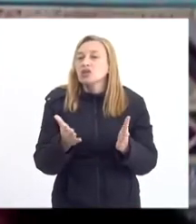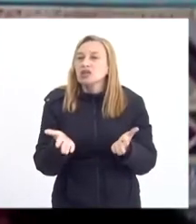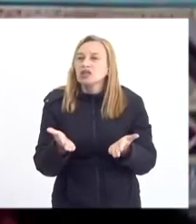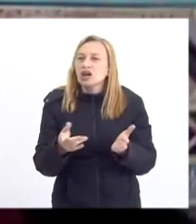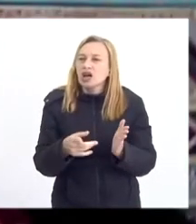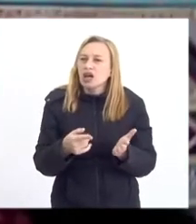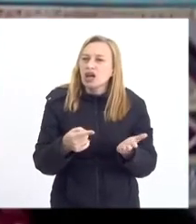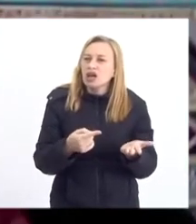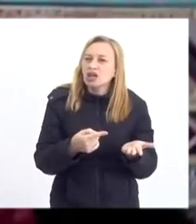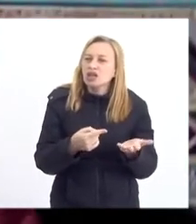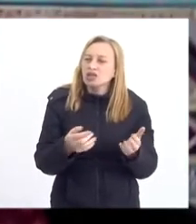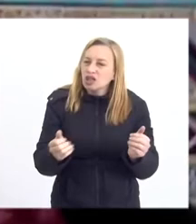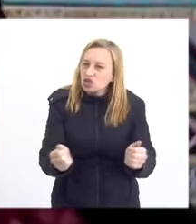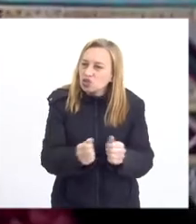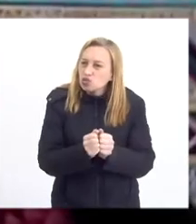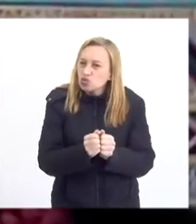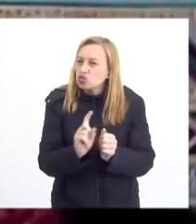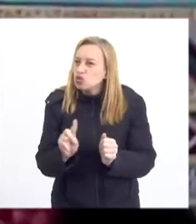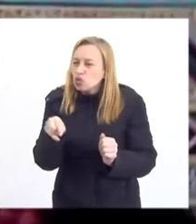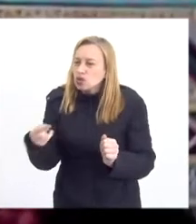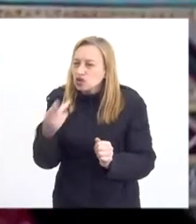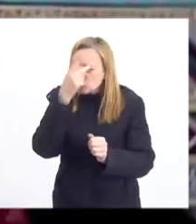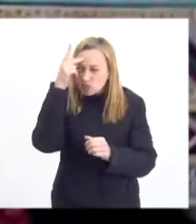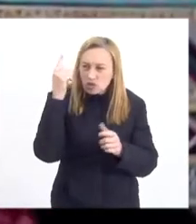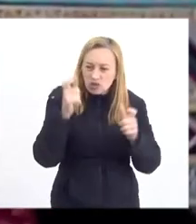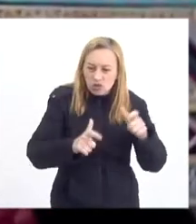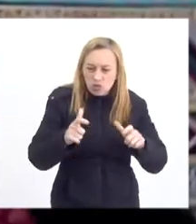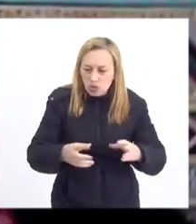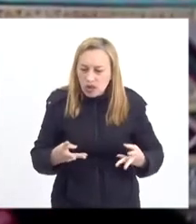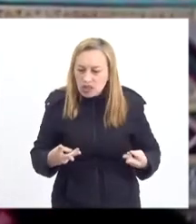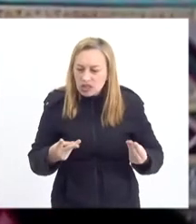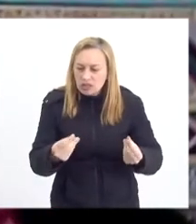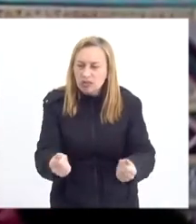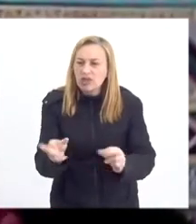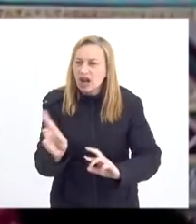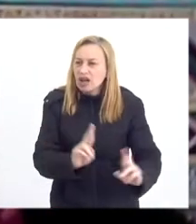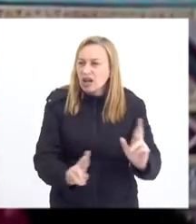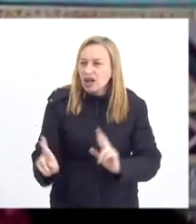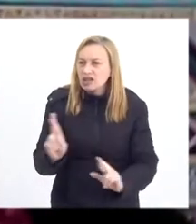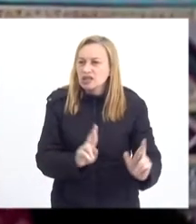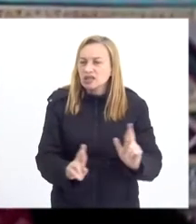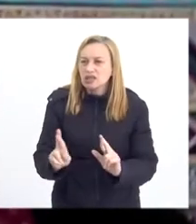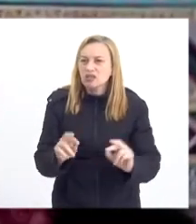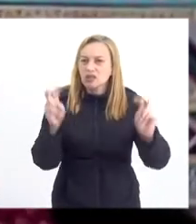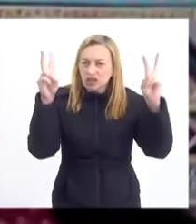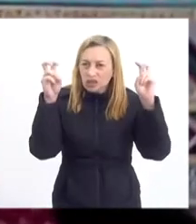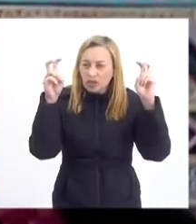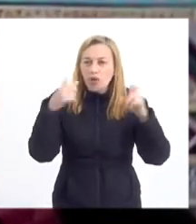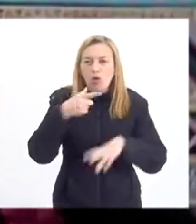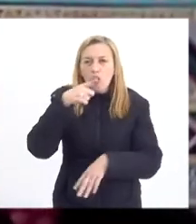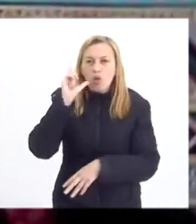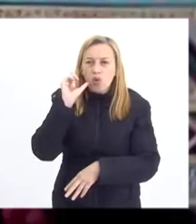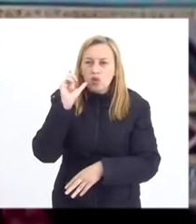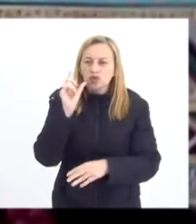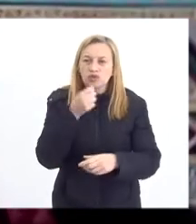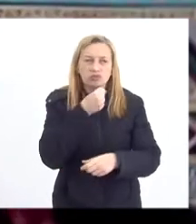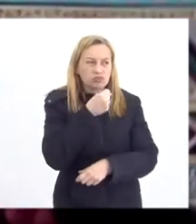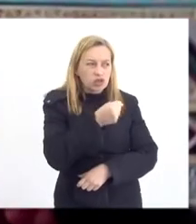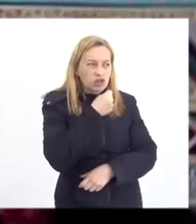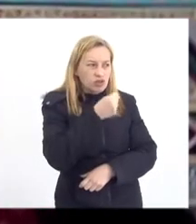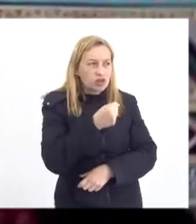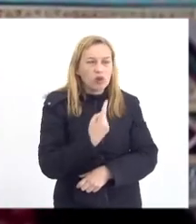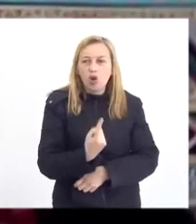outros também para esse lugar de mais sensibilidade em relação a esse tema. Ontem eu dava uma entrevista para